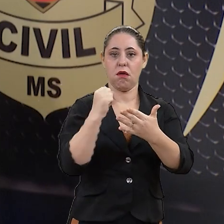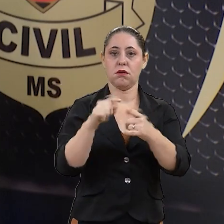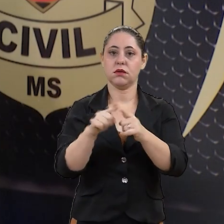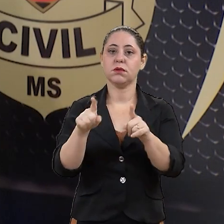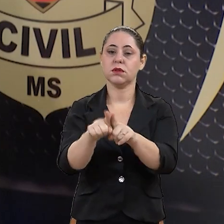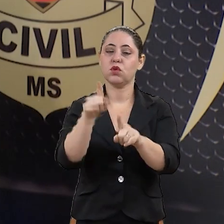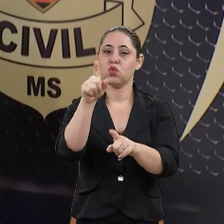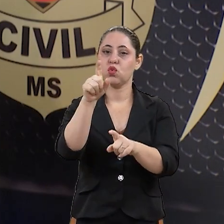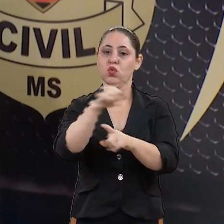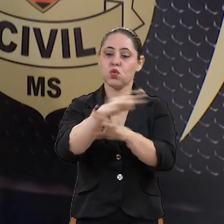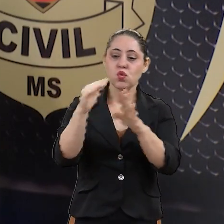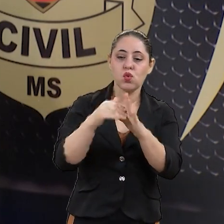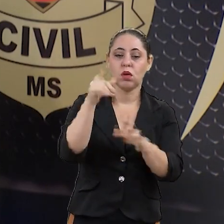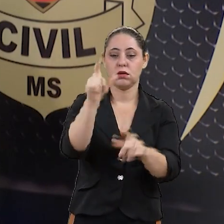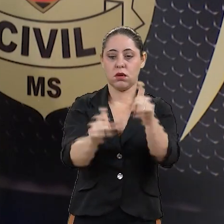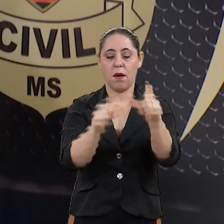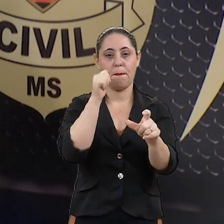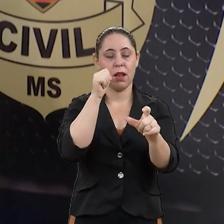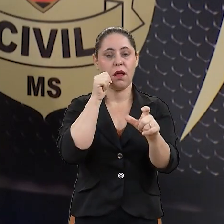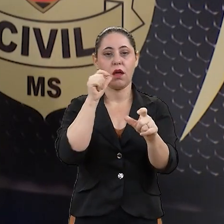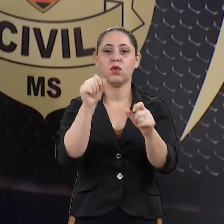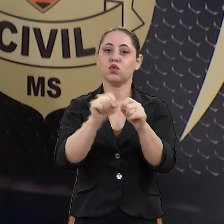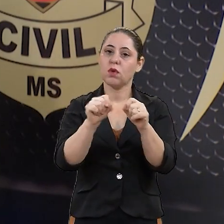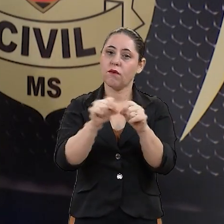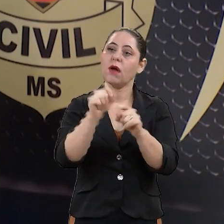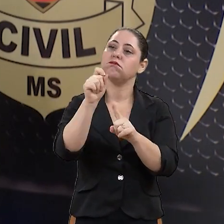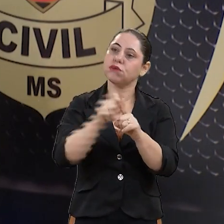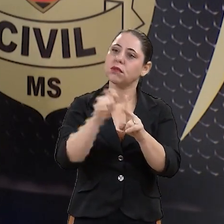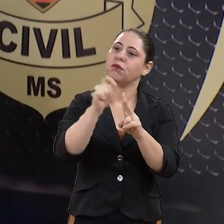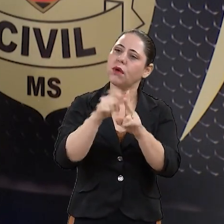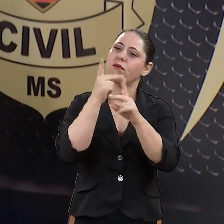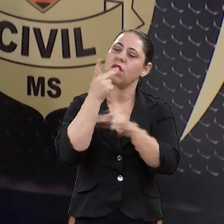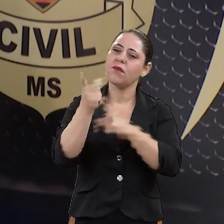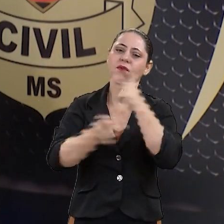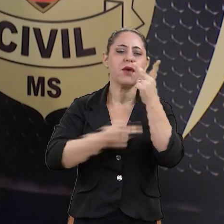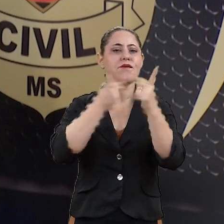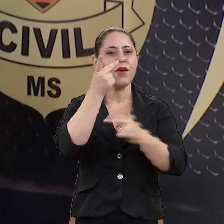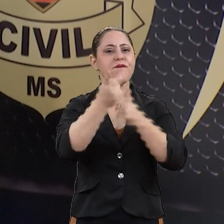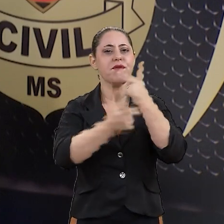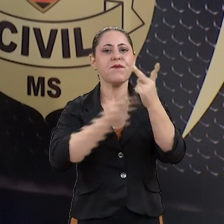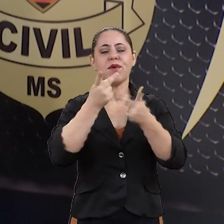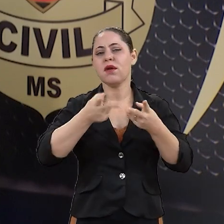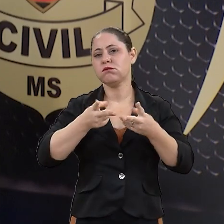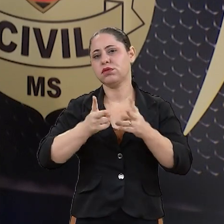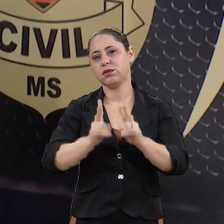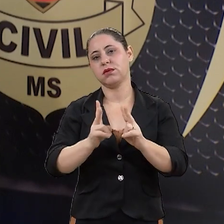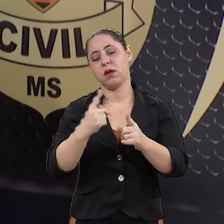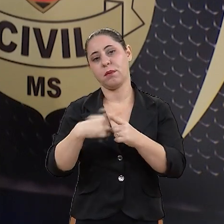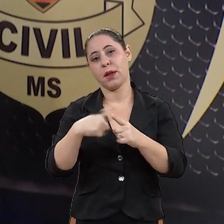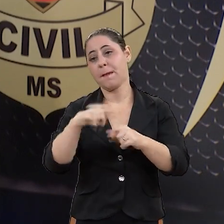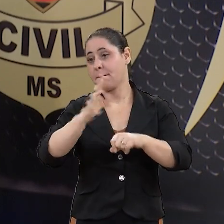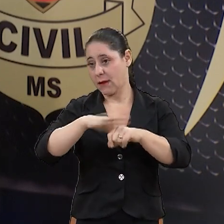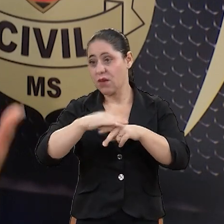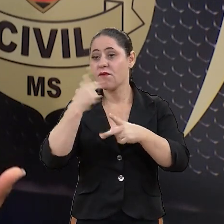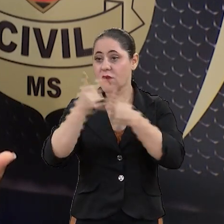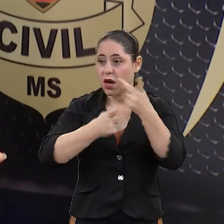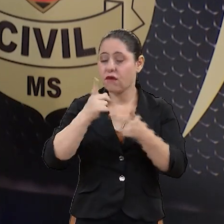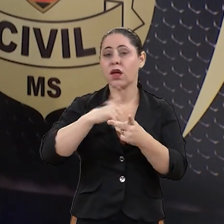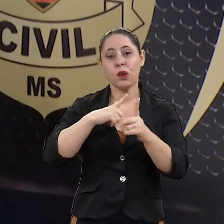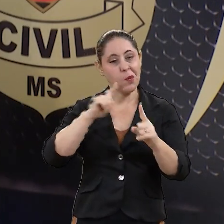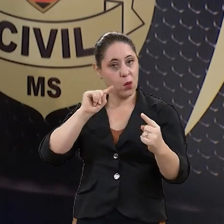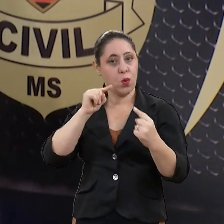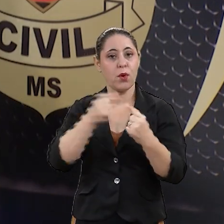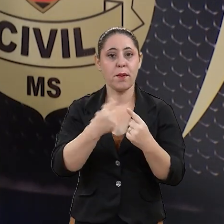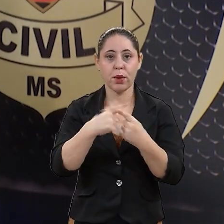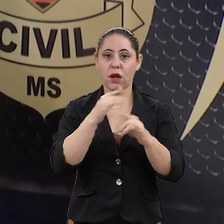vai fazer mensalmente, a gente vai ficar falando disso o tempo inteiro, porque quanto mais a gente falar, mais a gente vai atingir, porque a informação